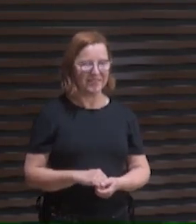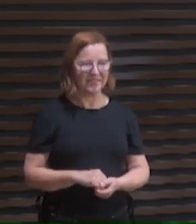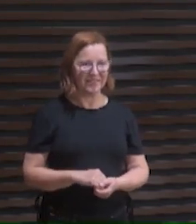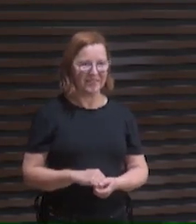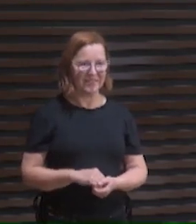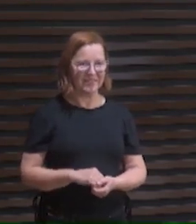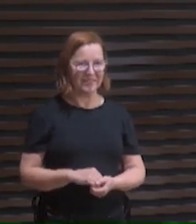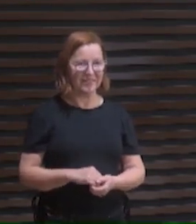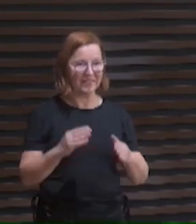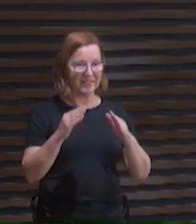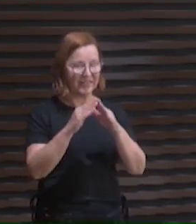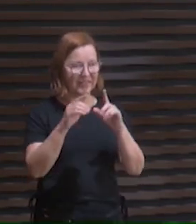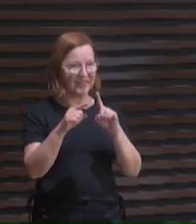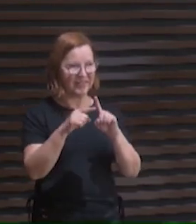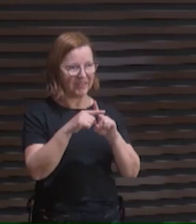A igreja